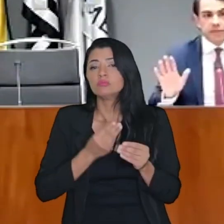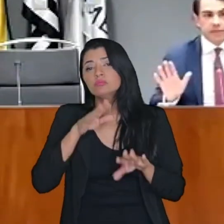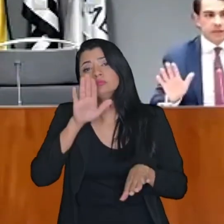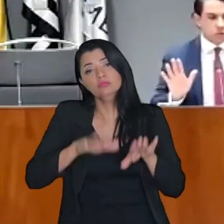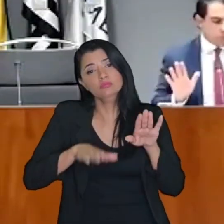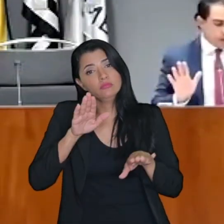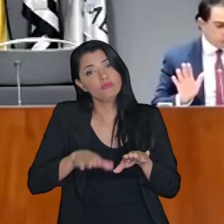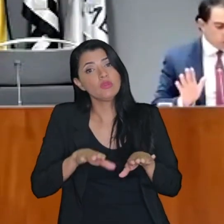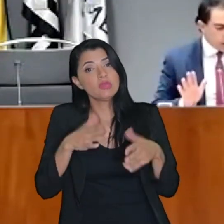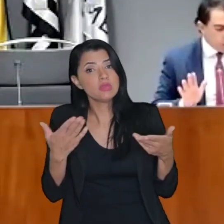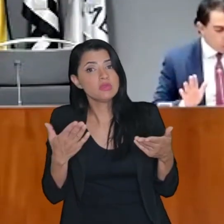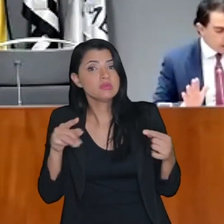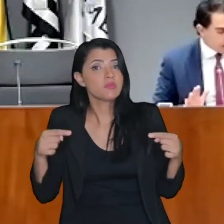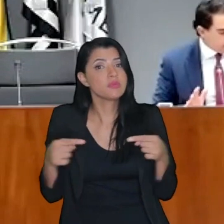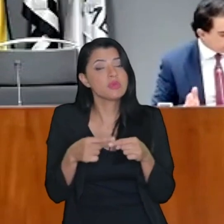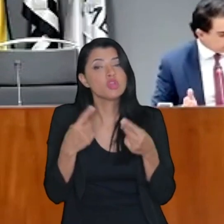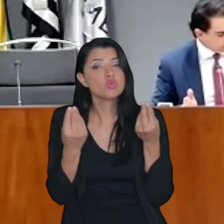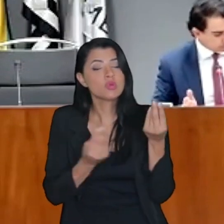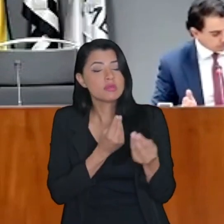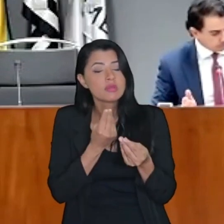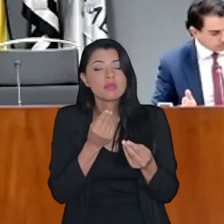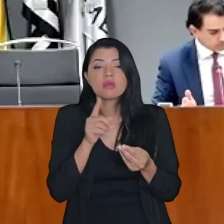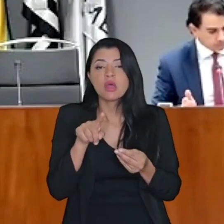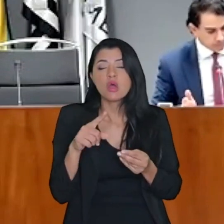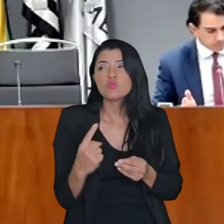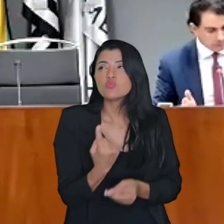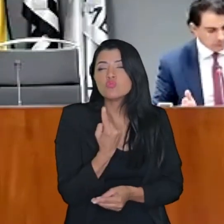talvez dissesse respeito a uma